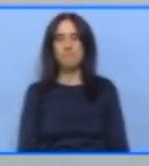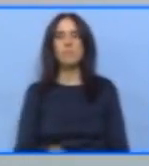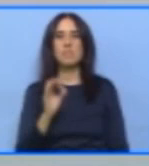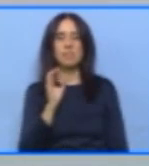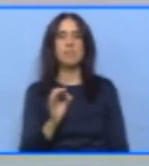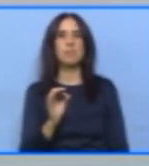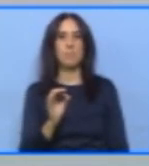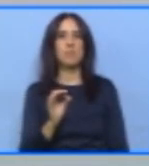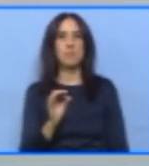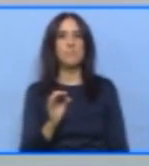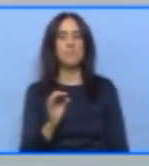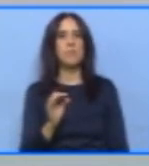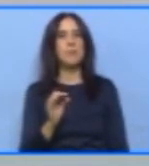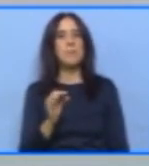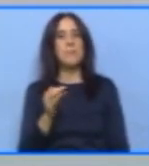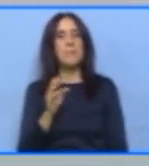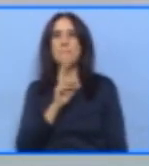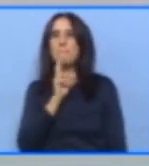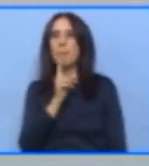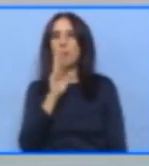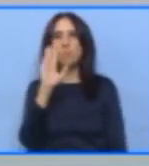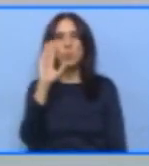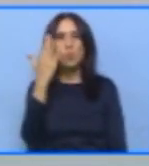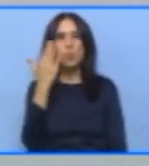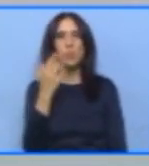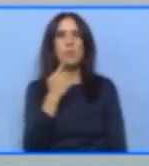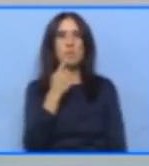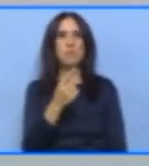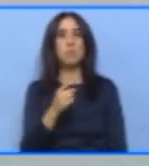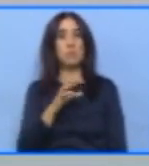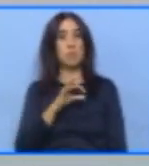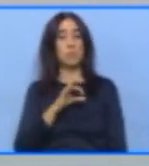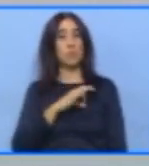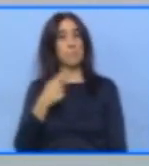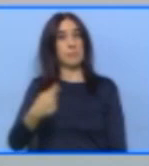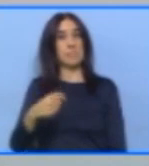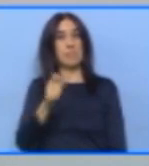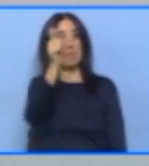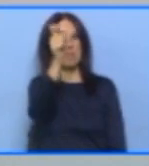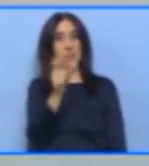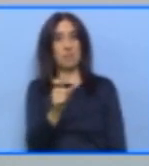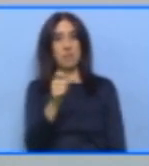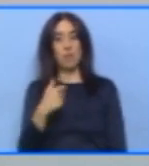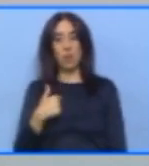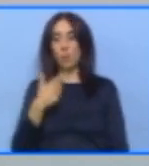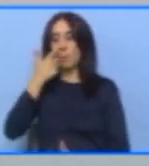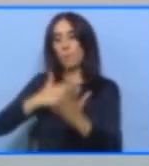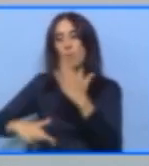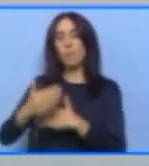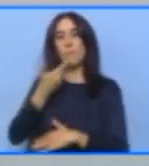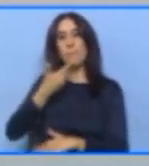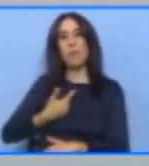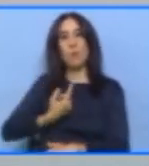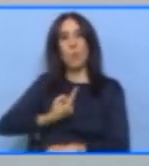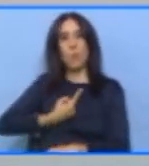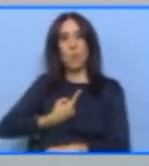certamente a maior acutilância foi dizer: Senhor Presidente, e o pedido que eu trago do povo